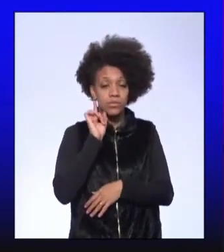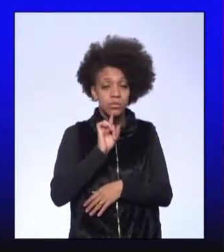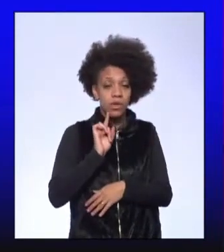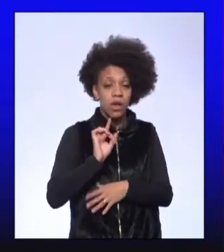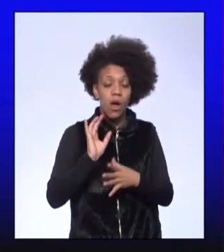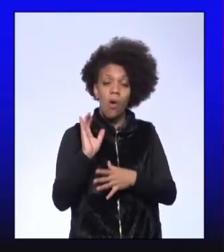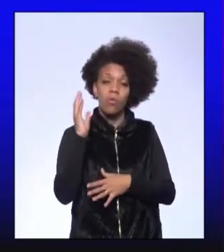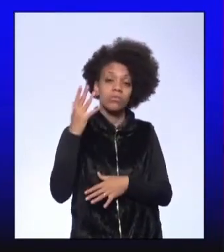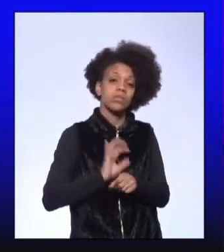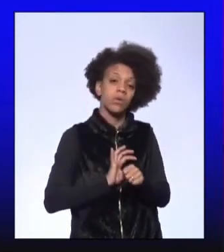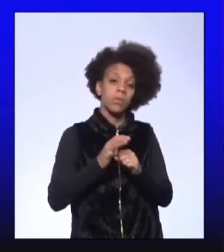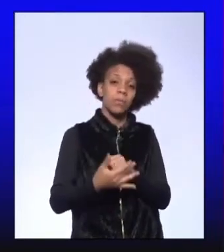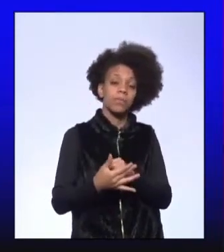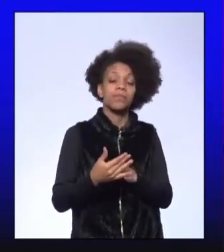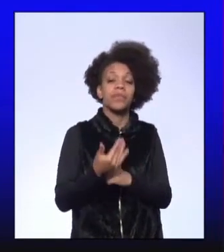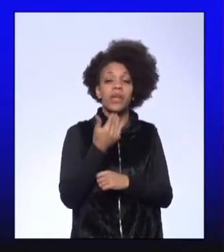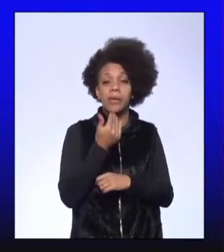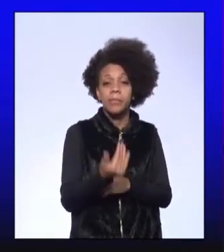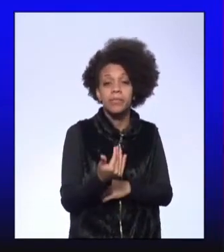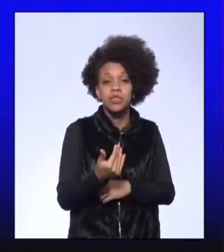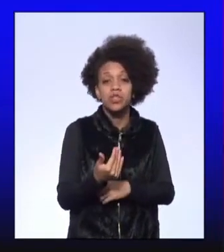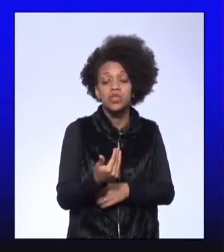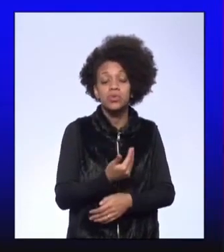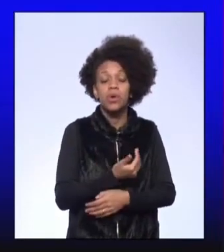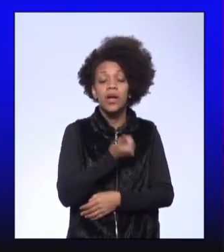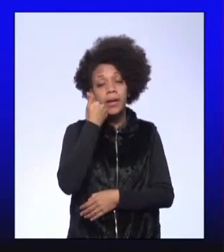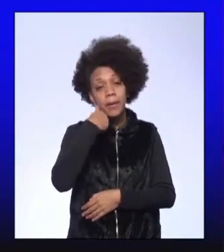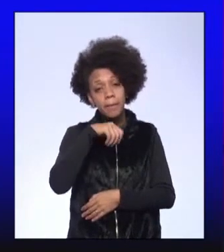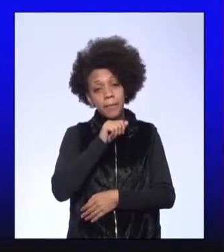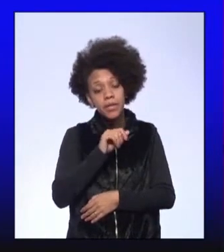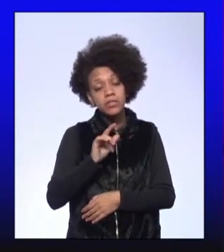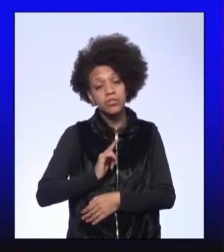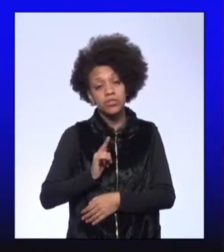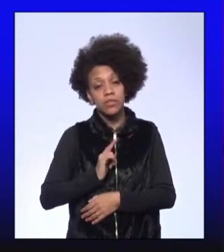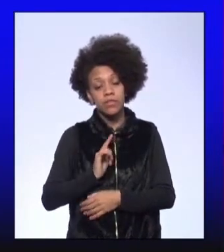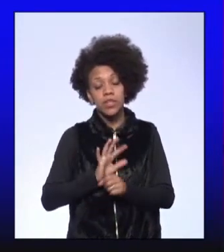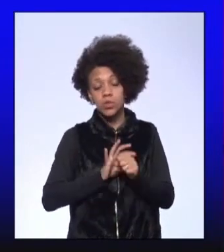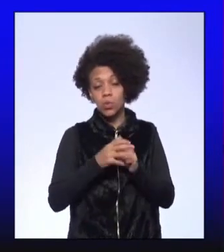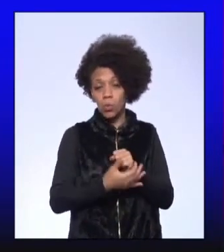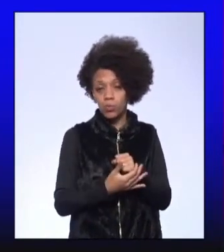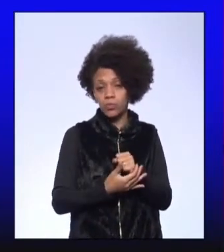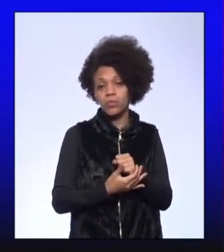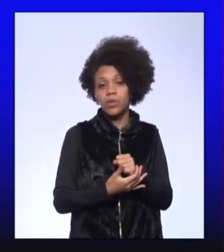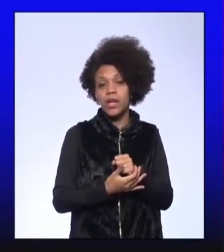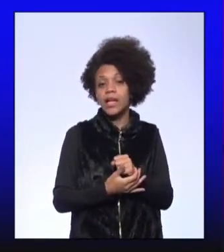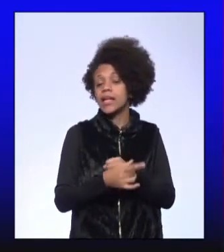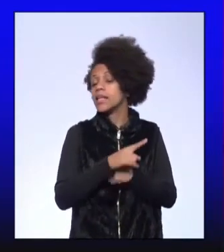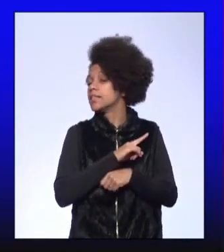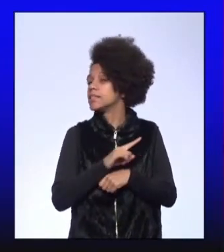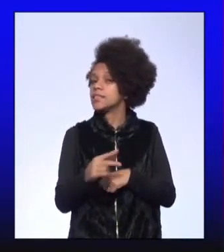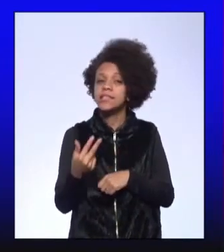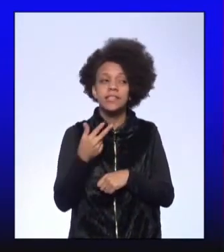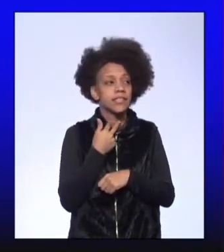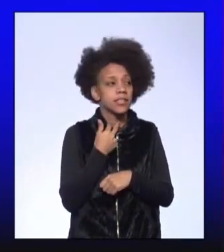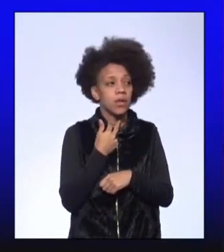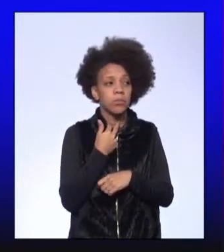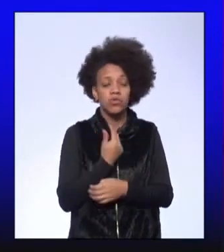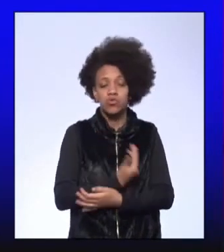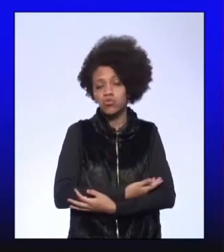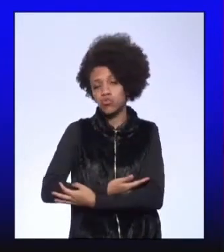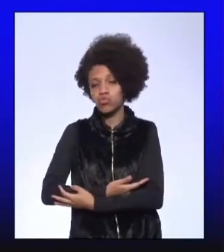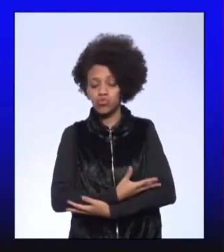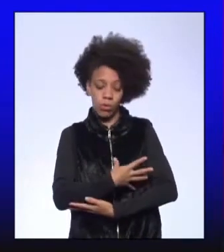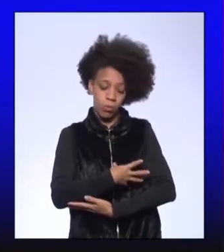essa pandemia, recomendou que mães que estivessem com Covid-19 não deveriam amamentar